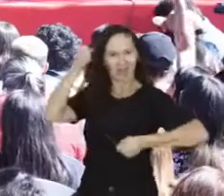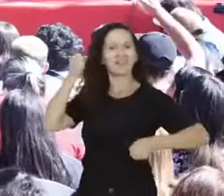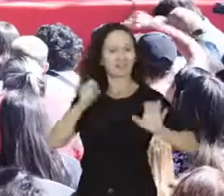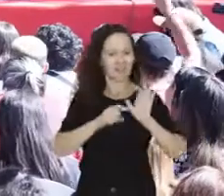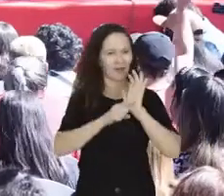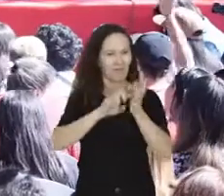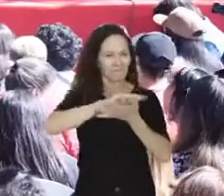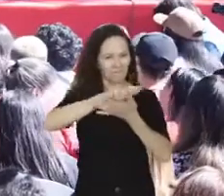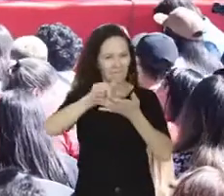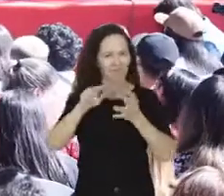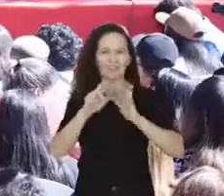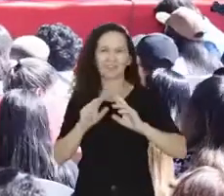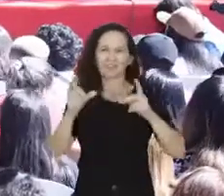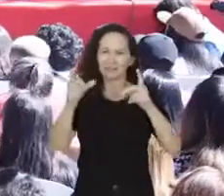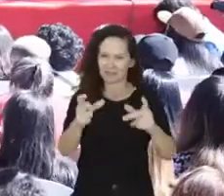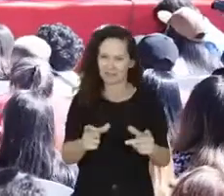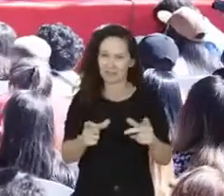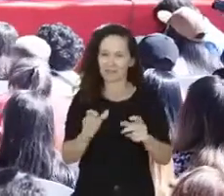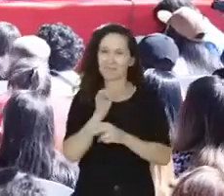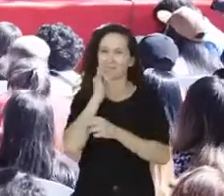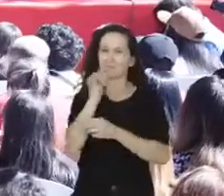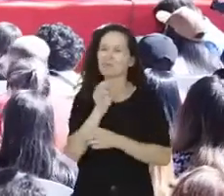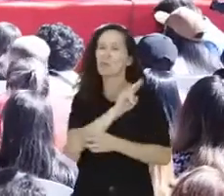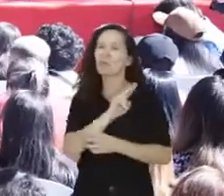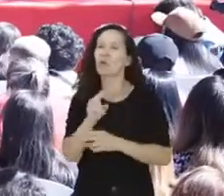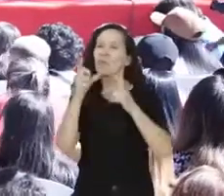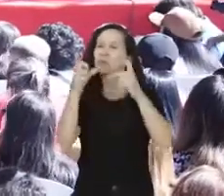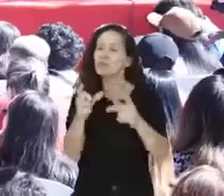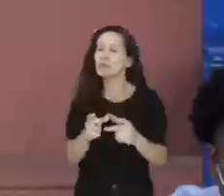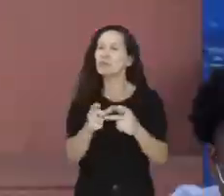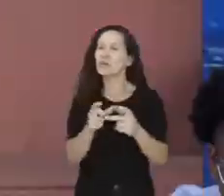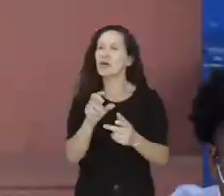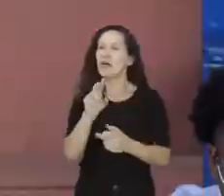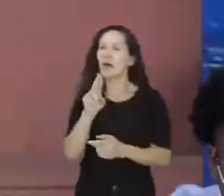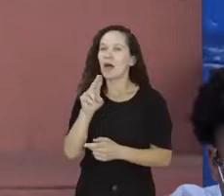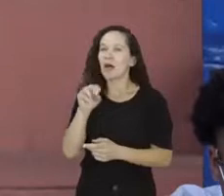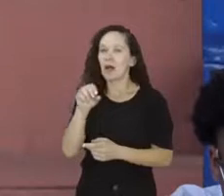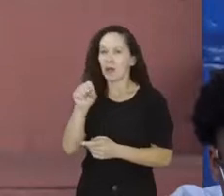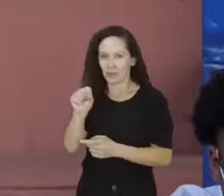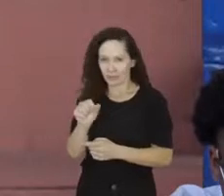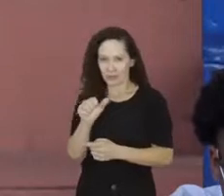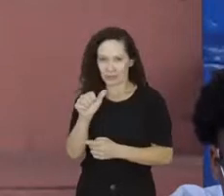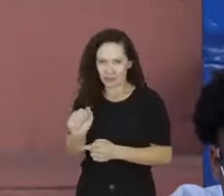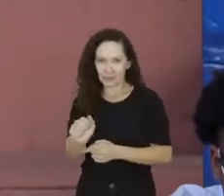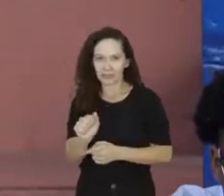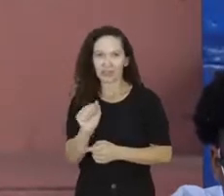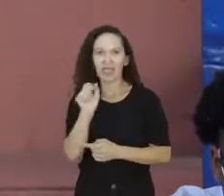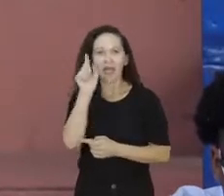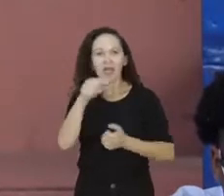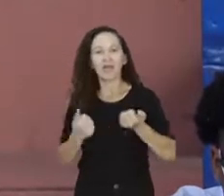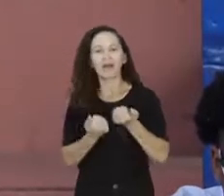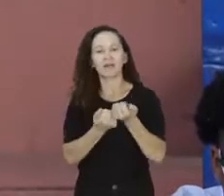E eu queria falar o nome dos lugares que a UNAS auxilia também, né? Porque tem gente que acha que a UNAS só está